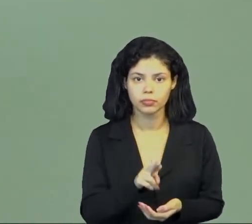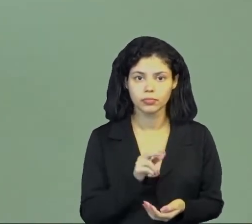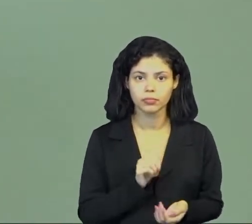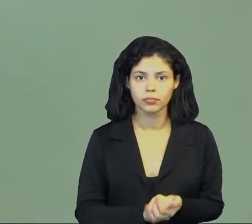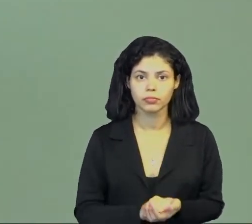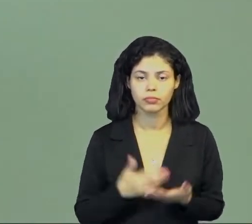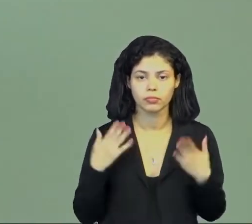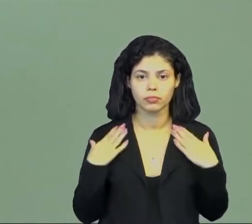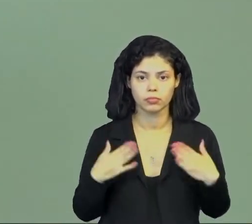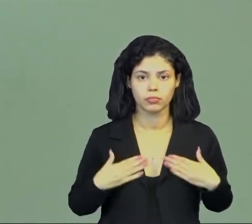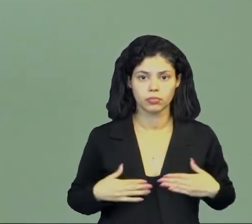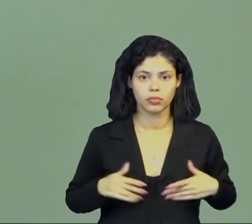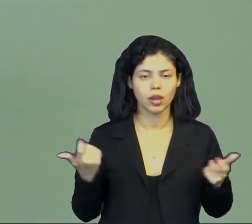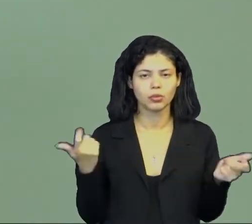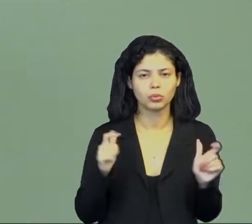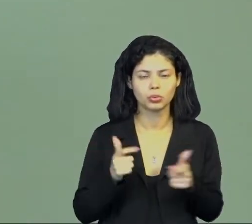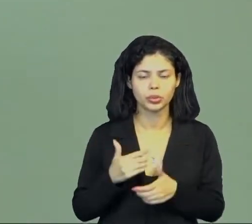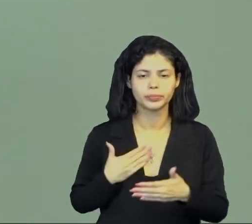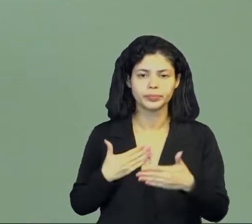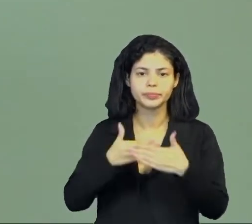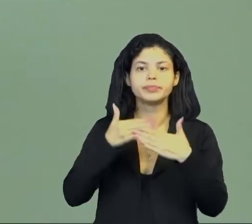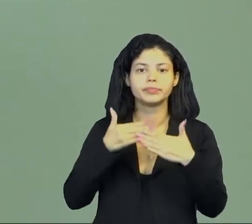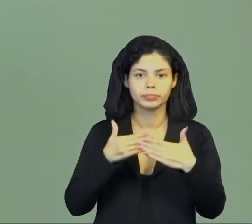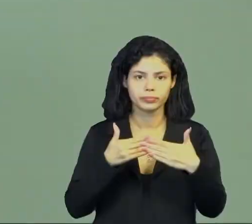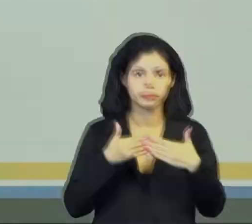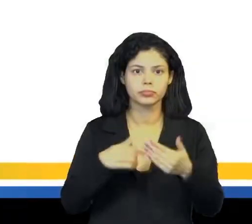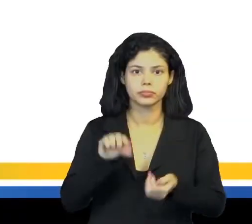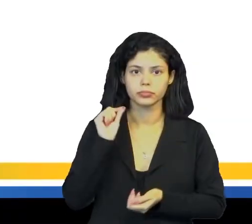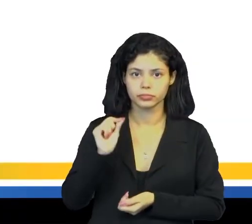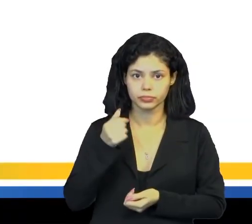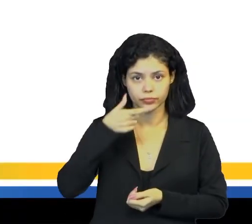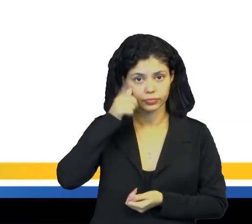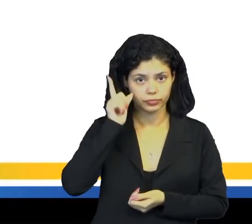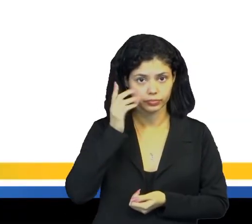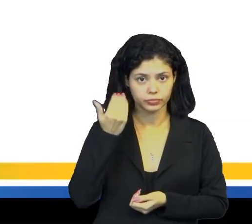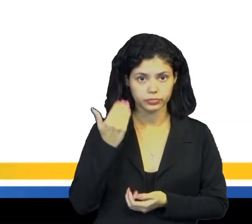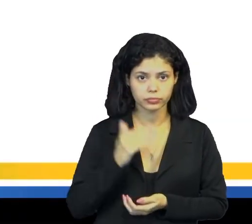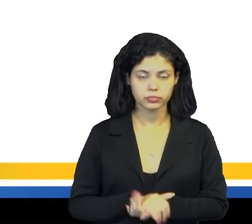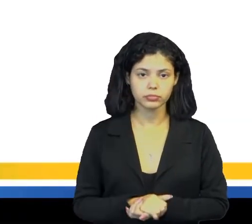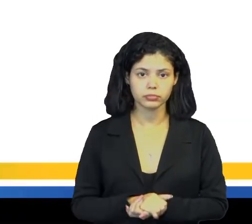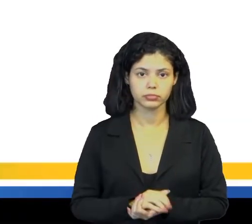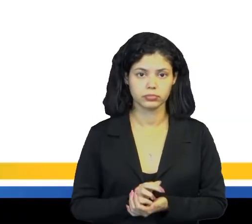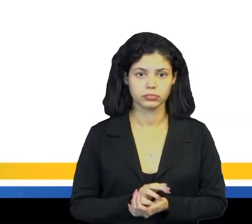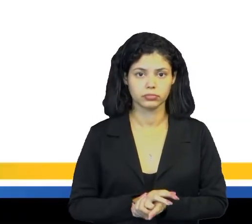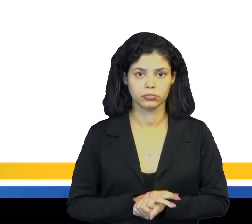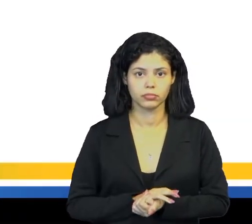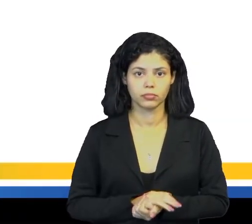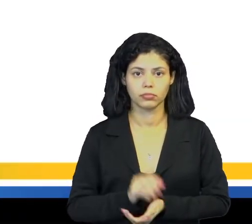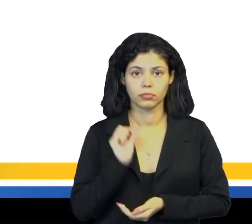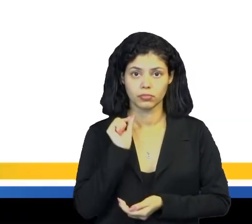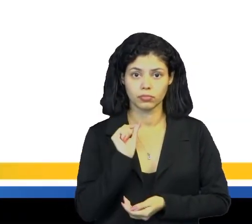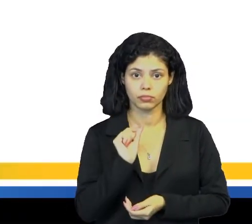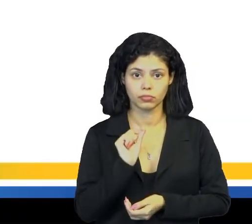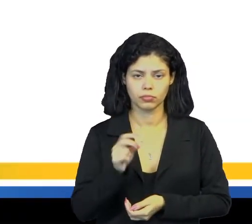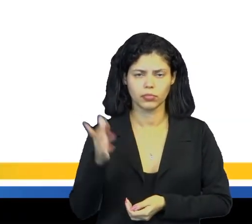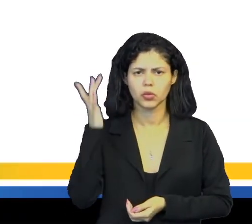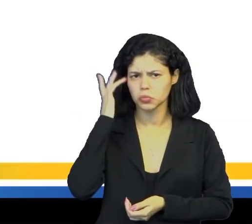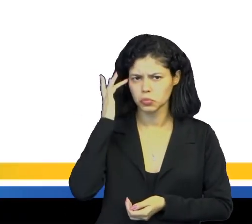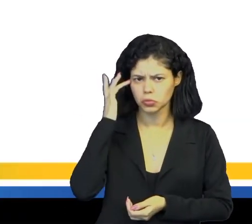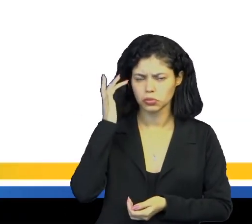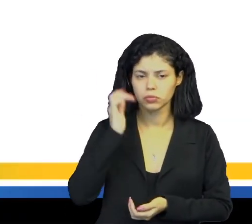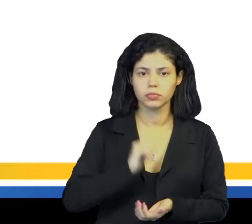resultado físico menos impactante do que antes tinha. Então, o senso comum é o quê? Eu